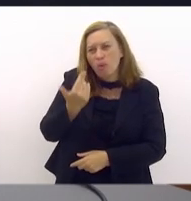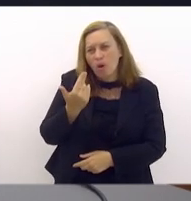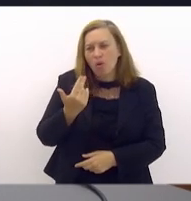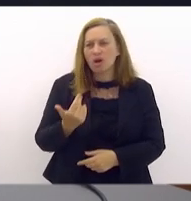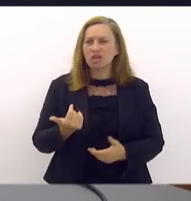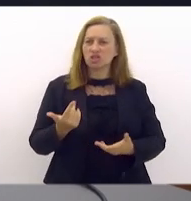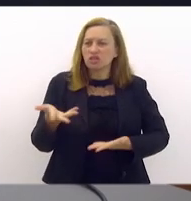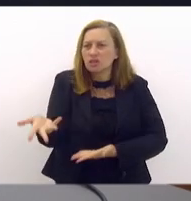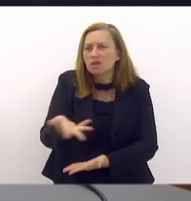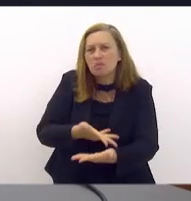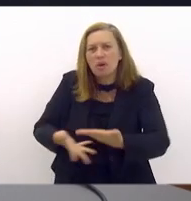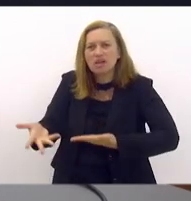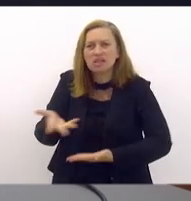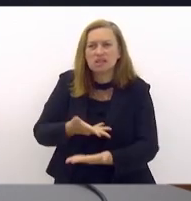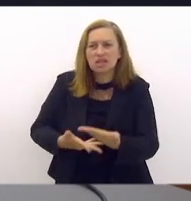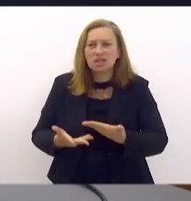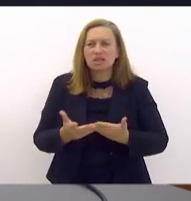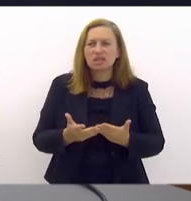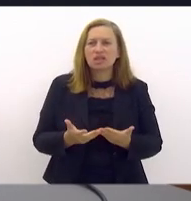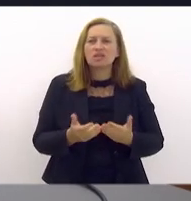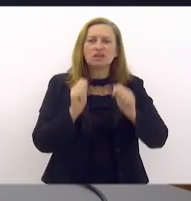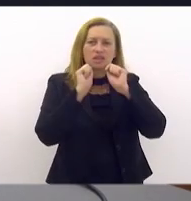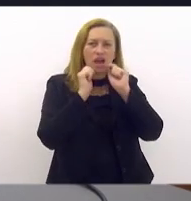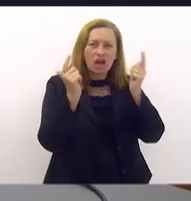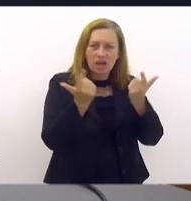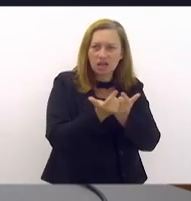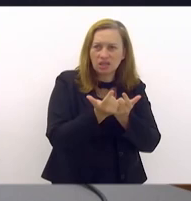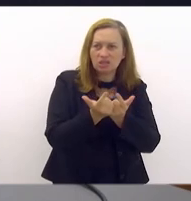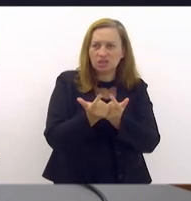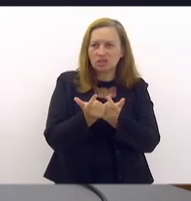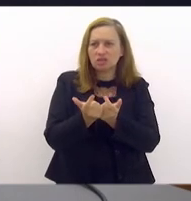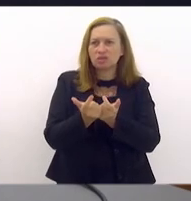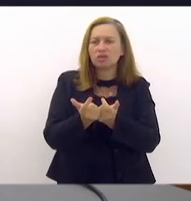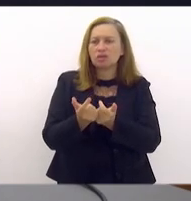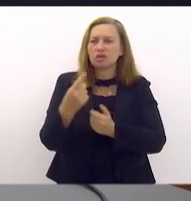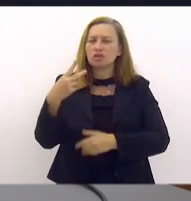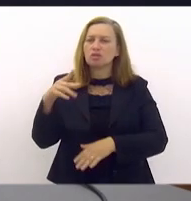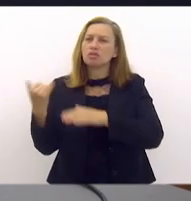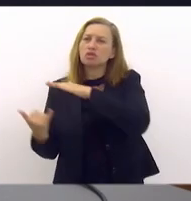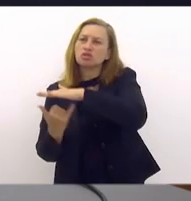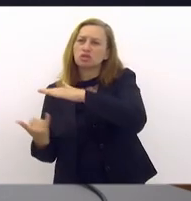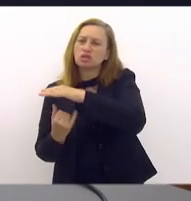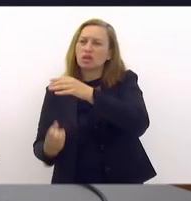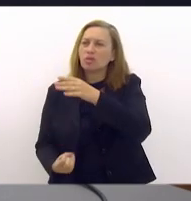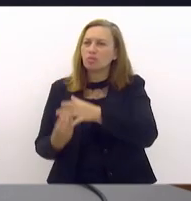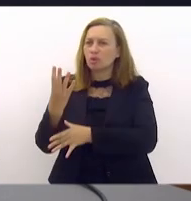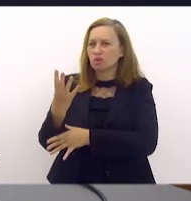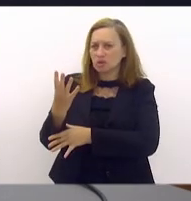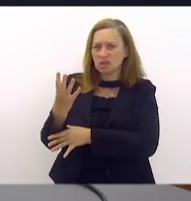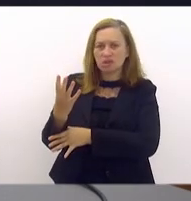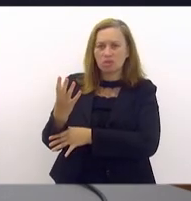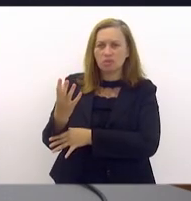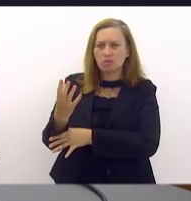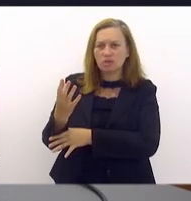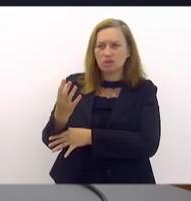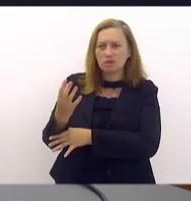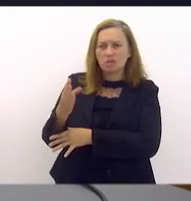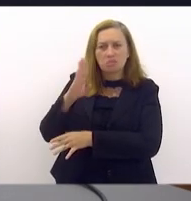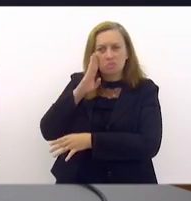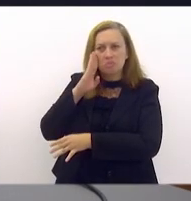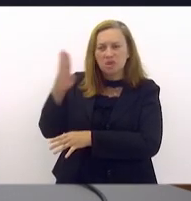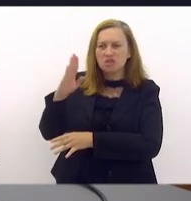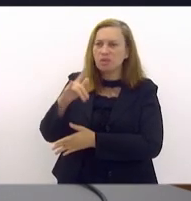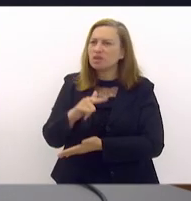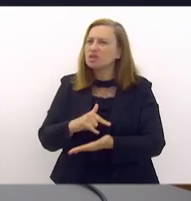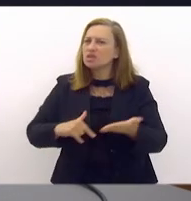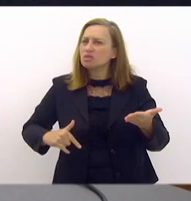exemplo, uma parceria da Assembleia Legislativa com a sua instituição para a produção específica desse